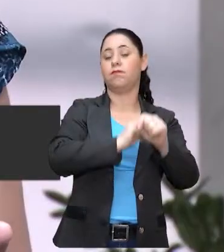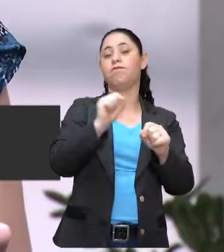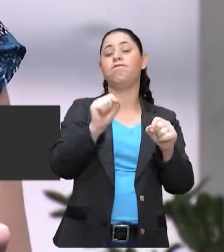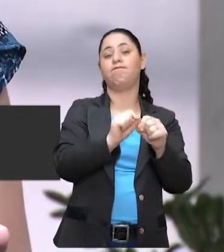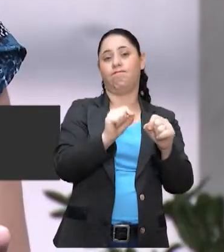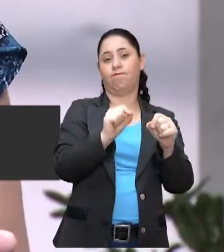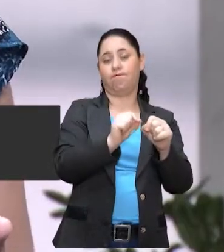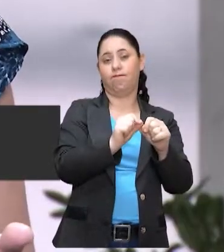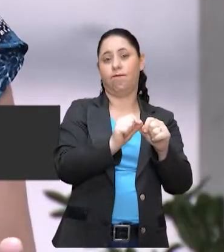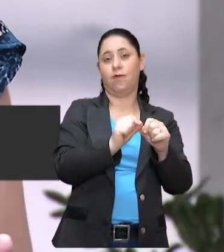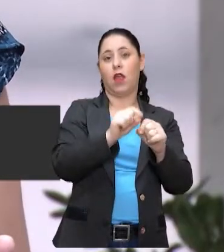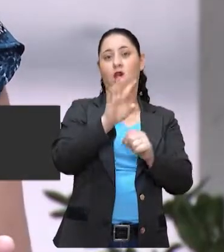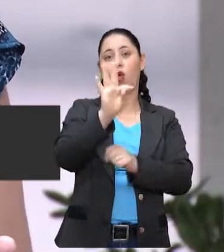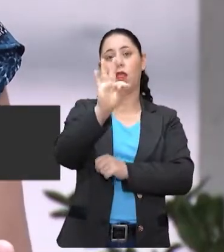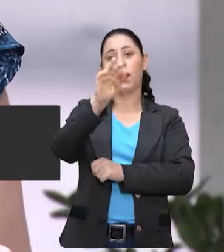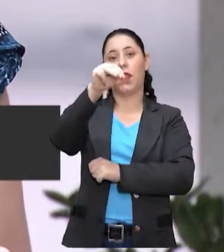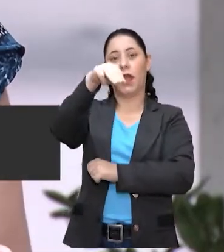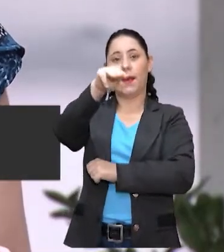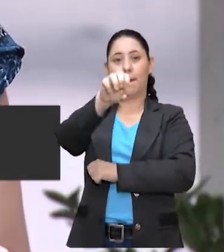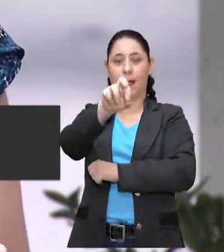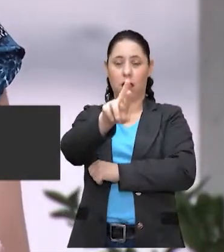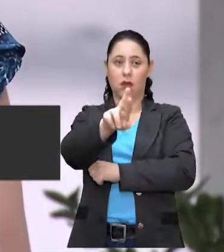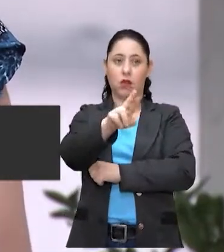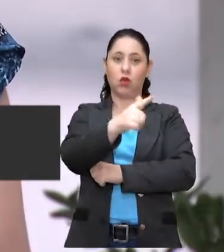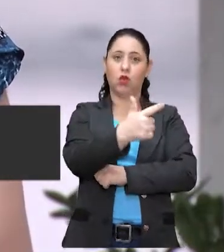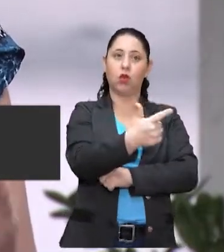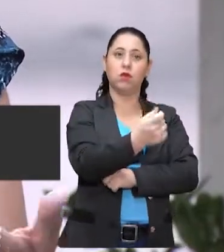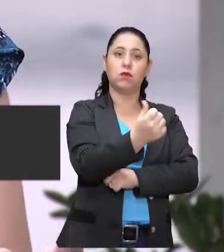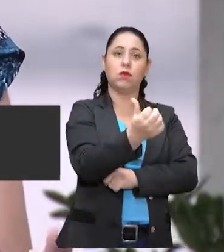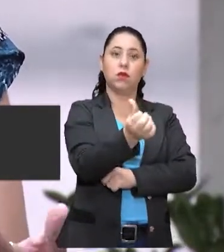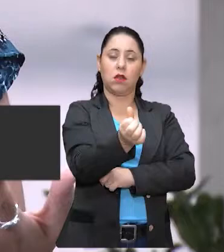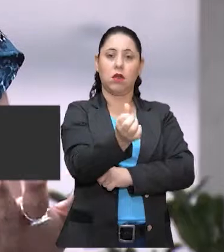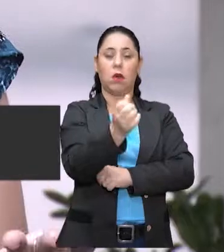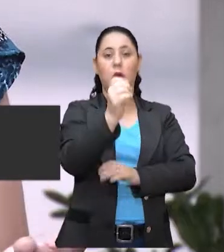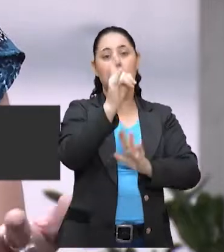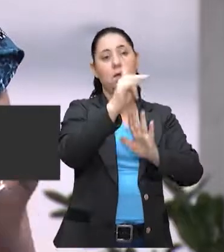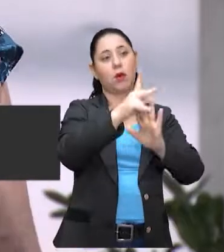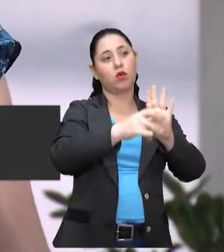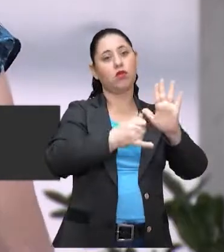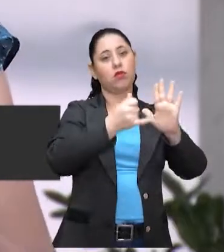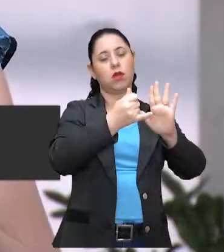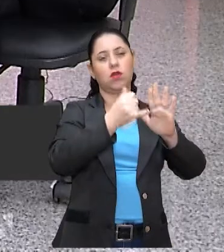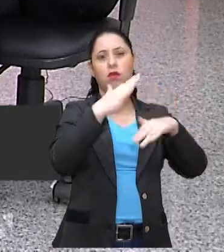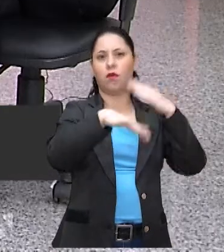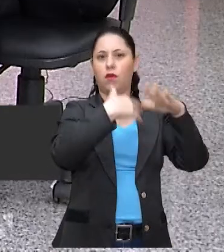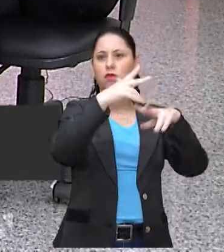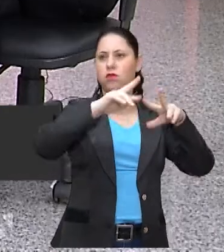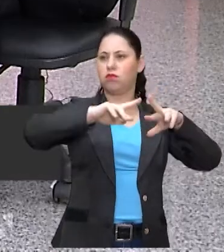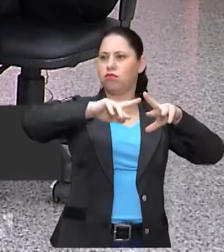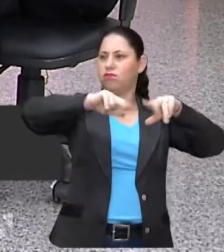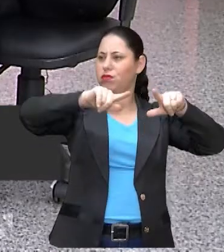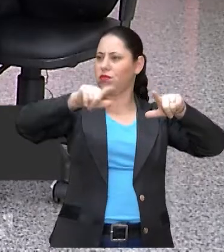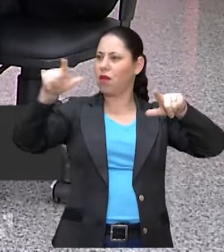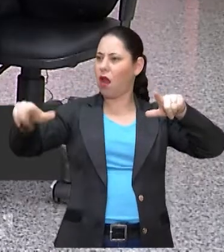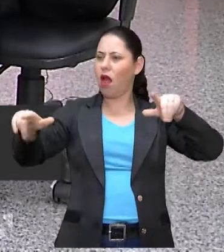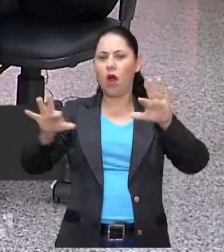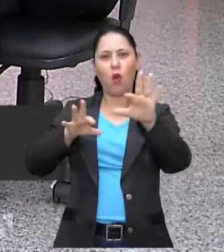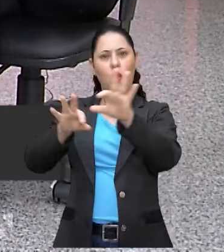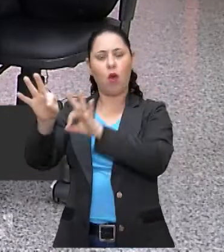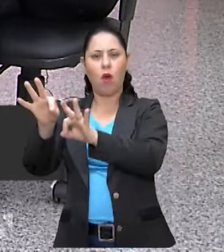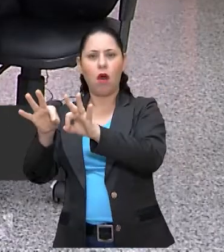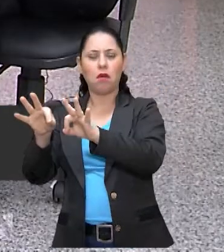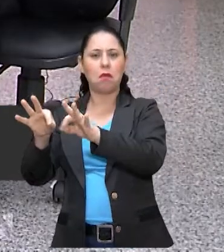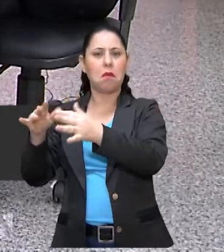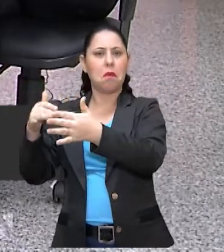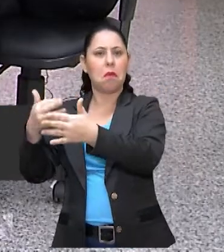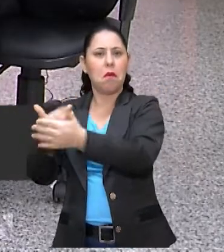colocou, a partir de 2016, um projeto de desenvolvimento que era totalmente diferente do